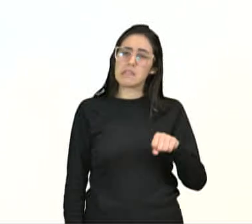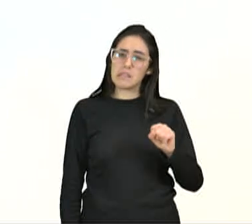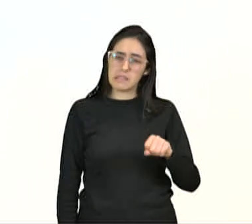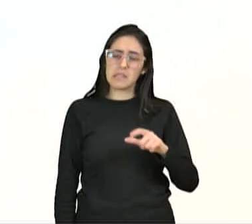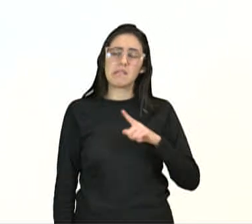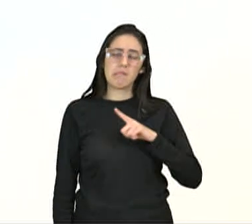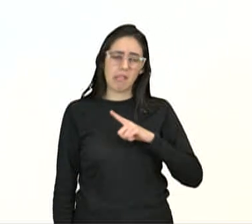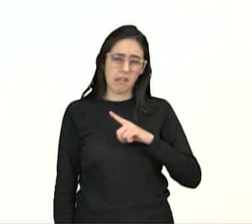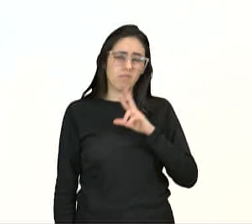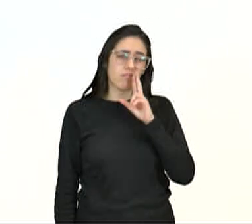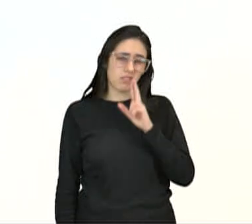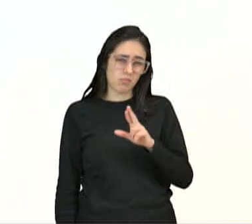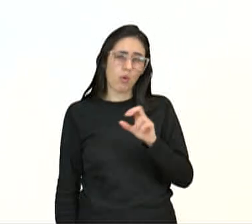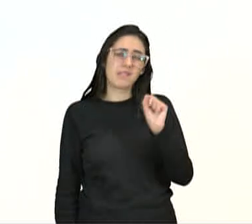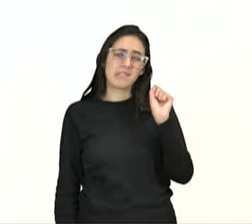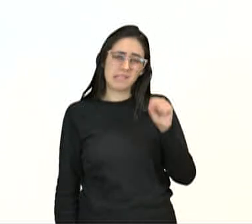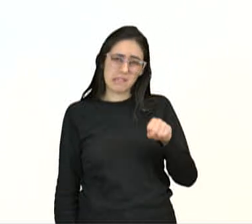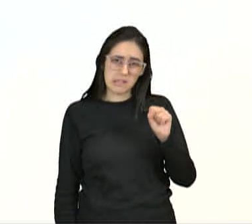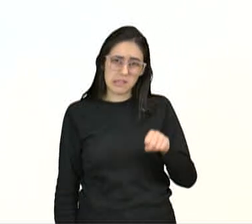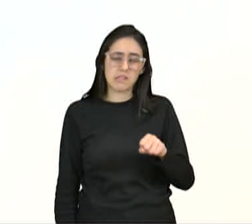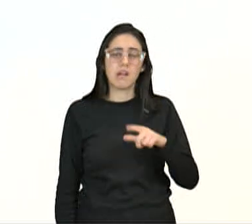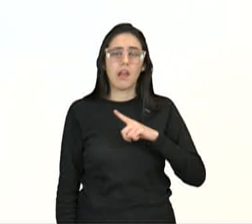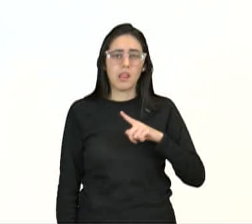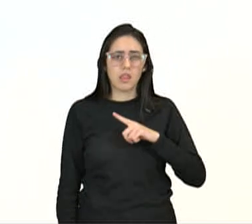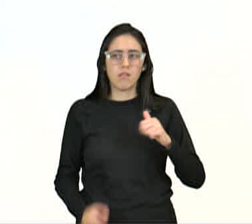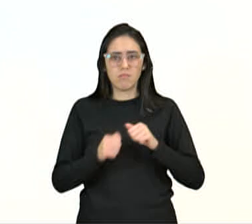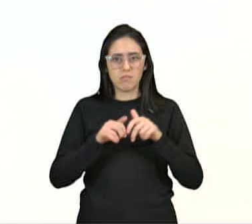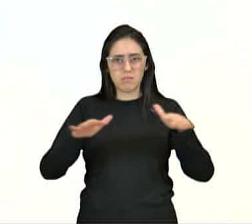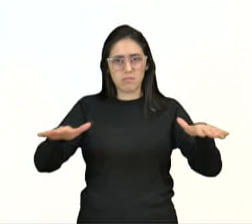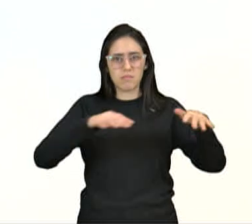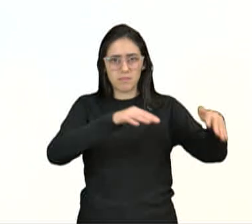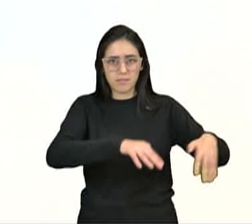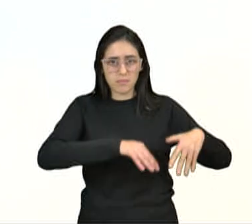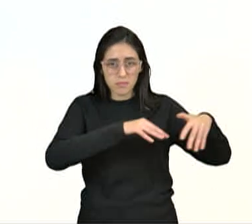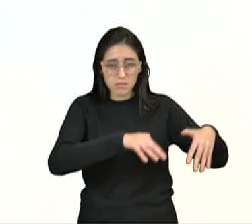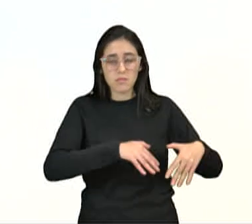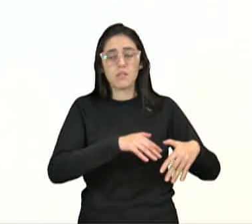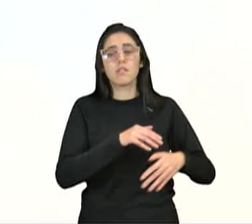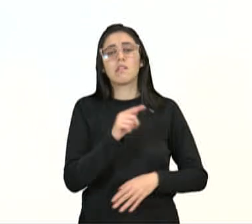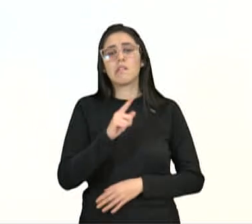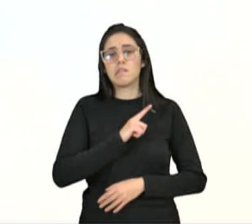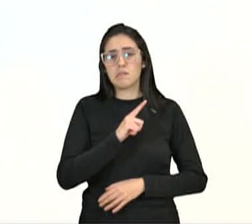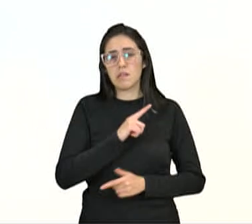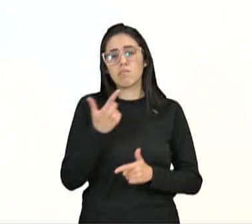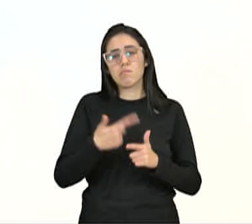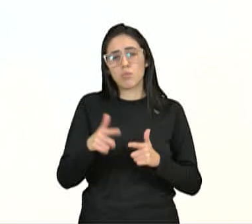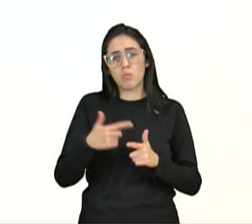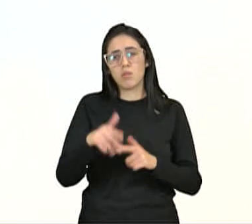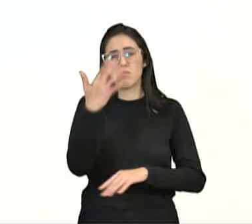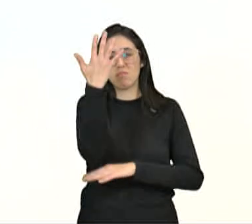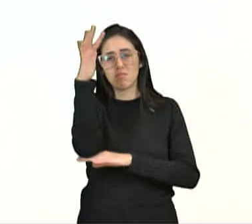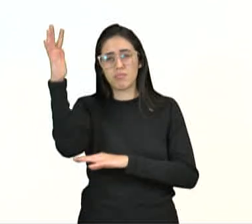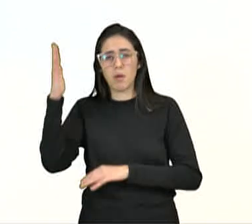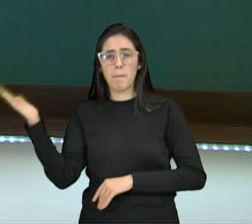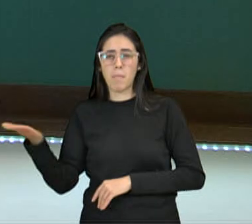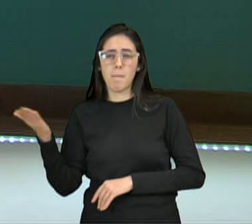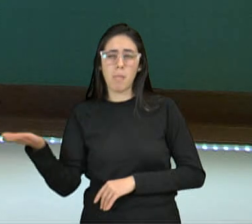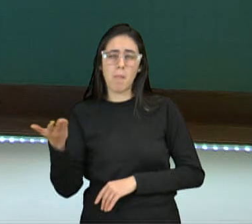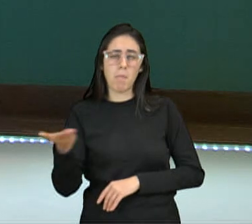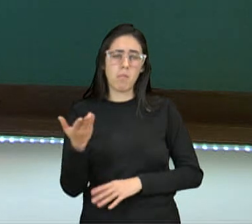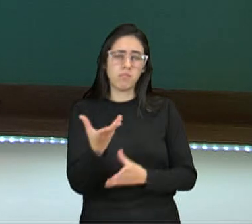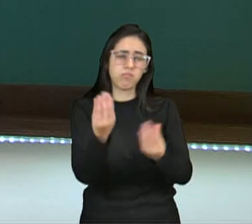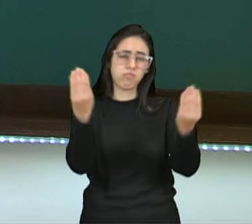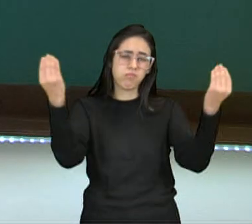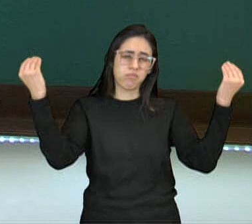A resposta é sim. Esse processo de expansão das atividades agropecuárias já causou desmatamento em grande parte